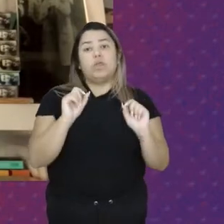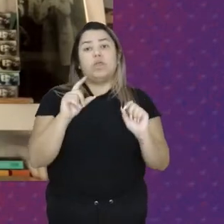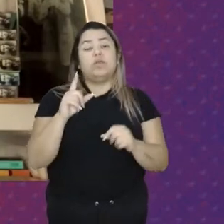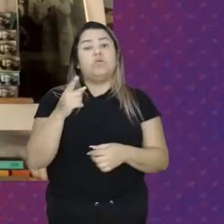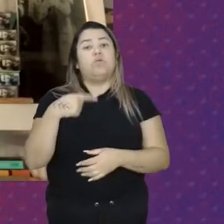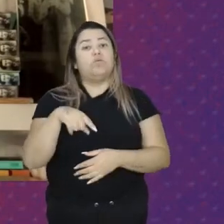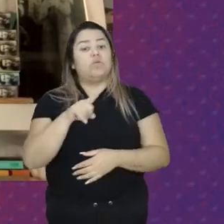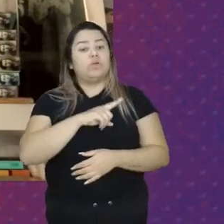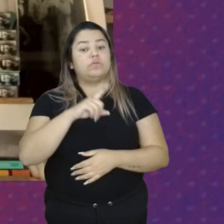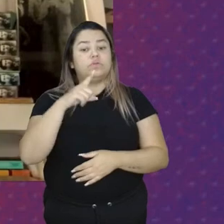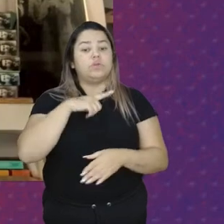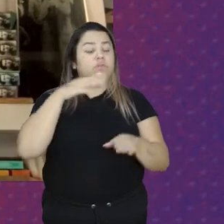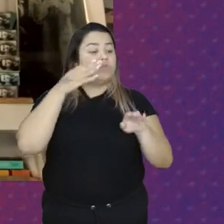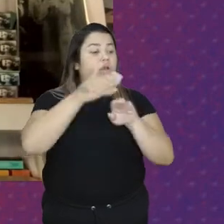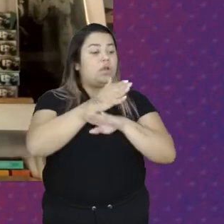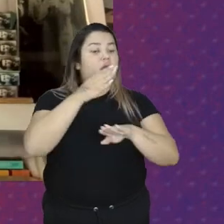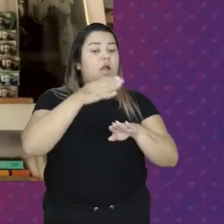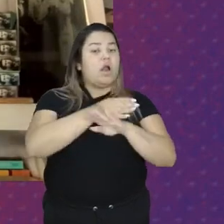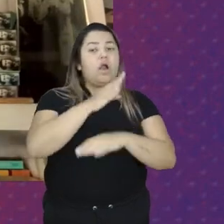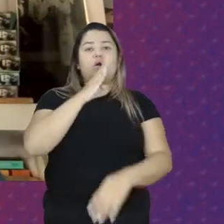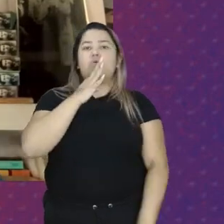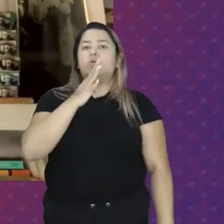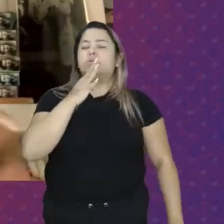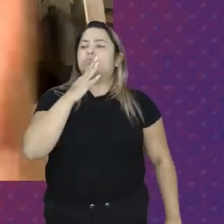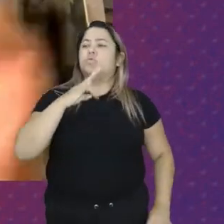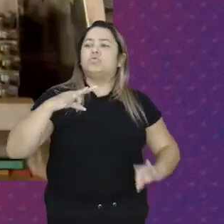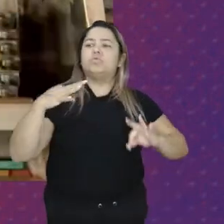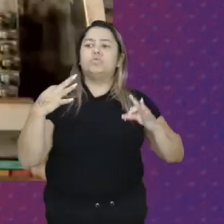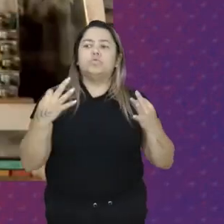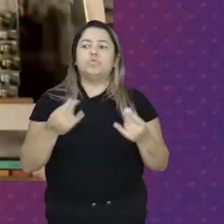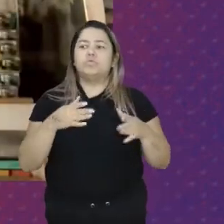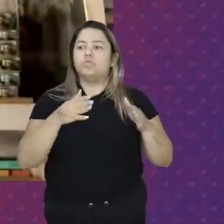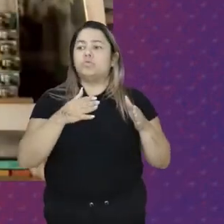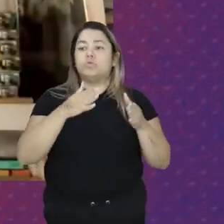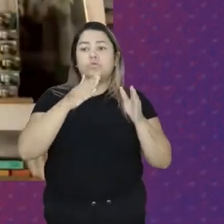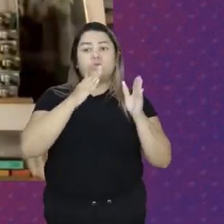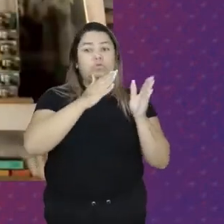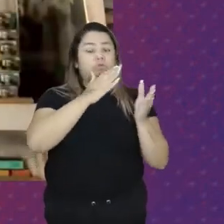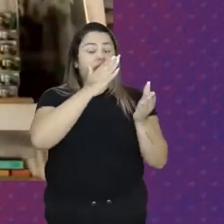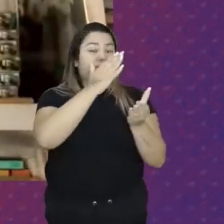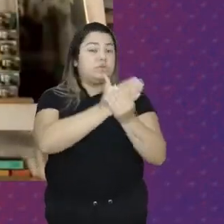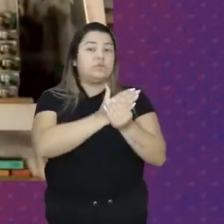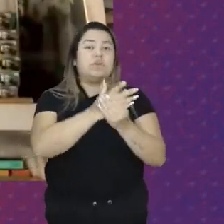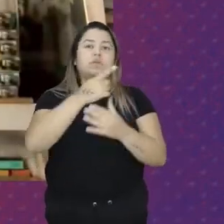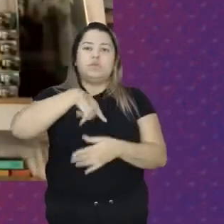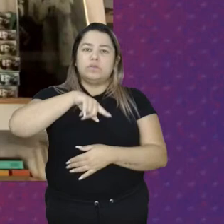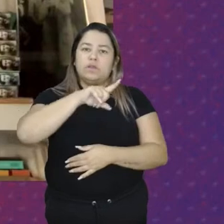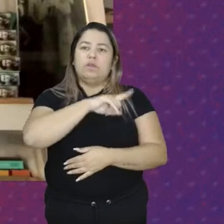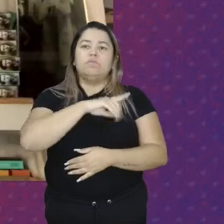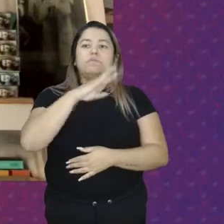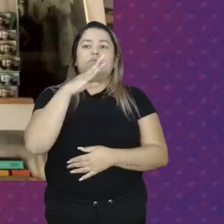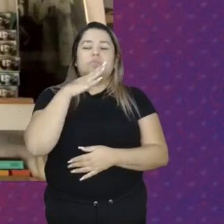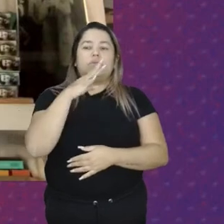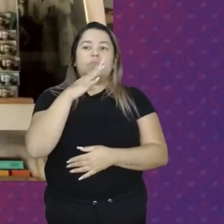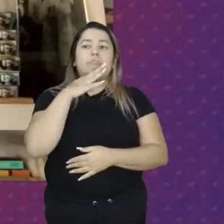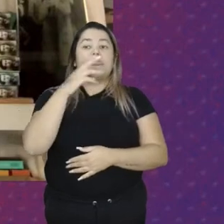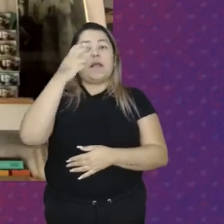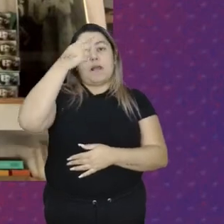nós temos acesso ao conhecimento e a todos esses processos, nós conhecemos a